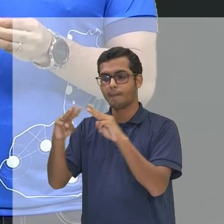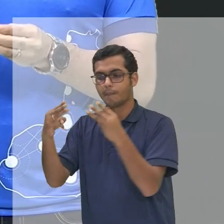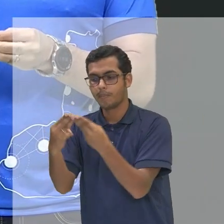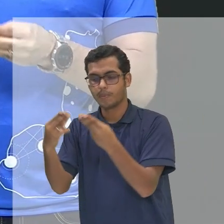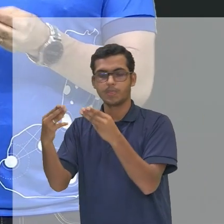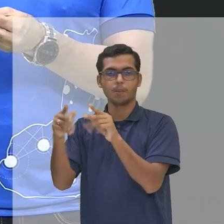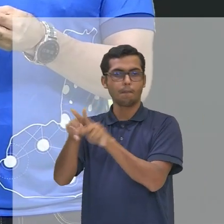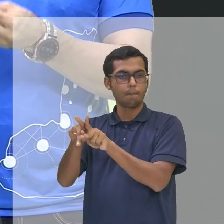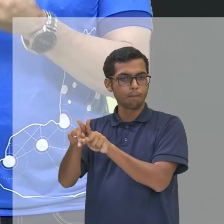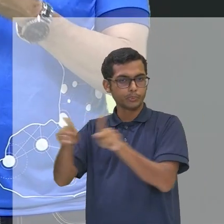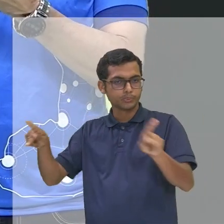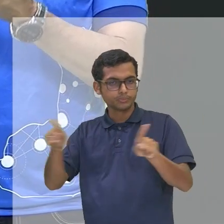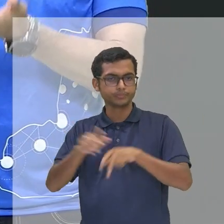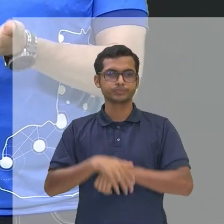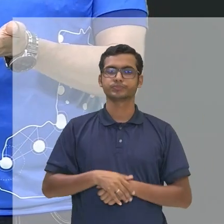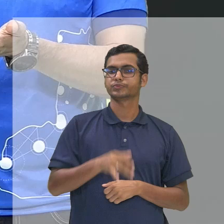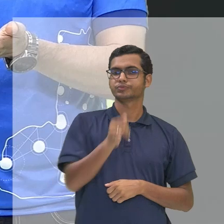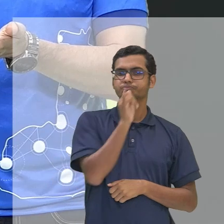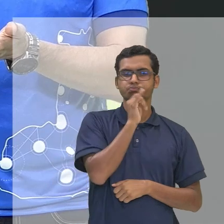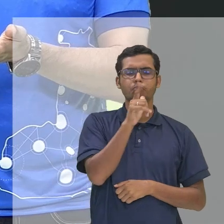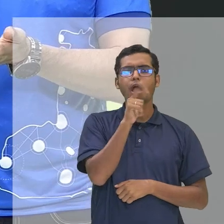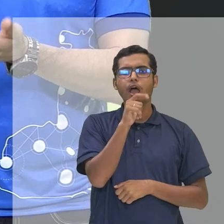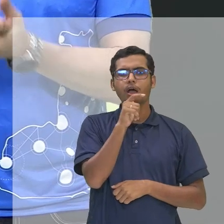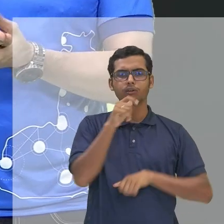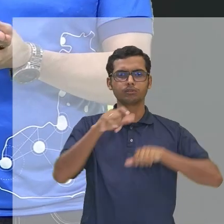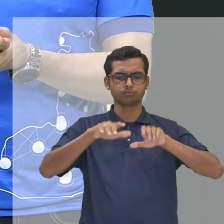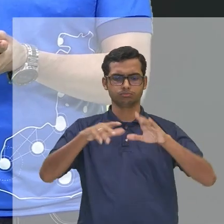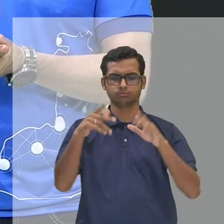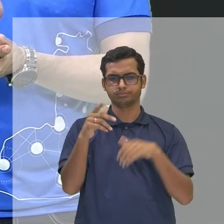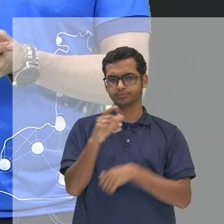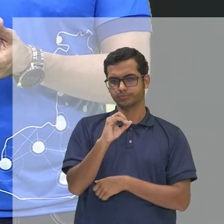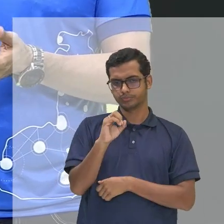madeira transforma em cinzas,